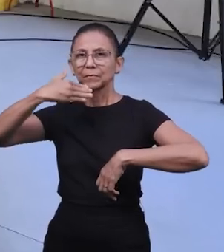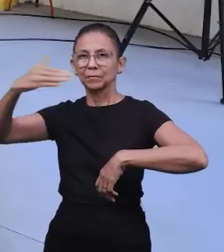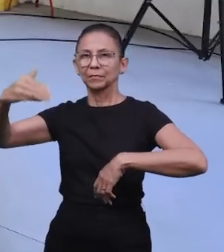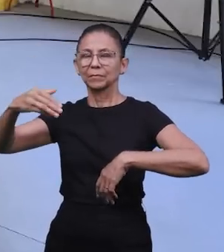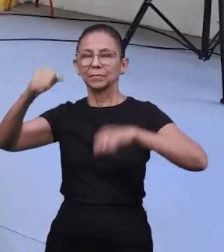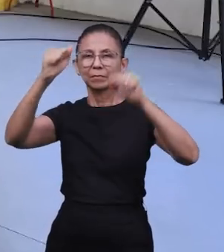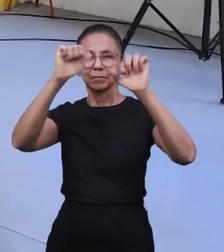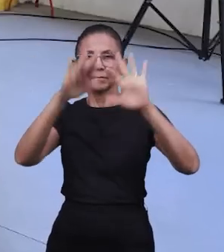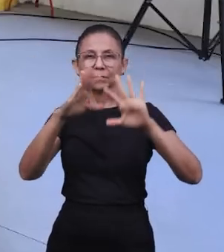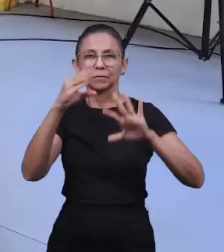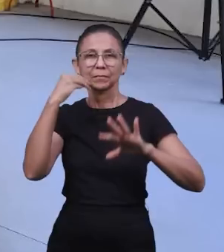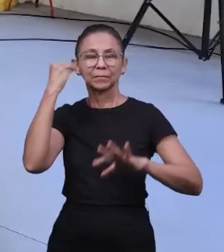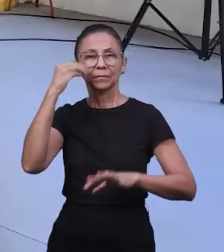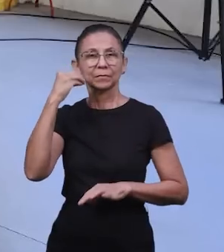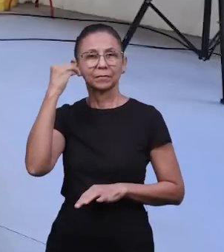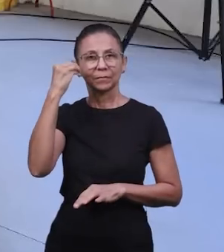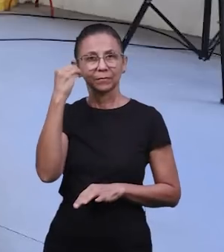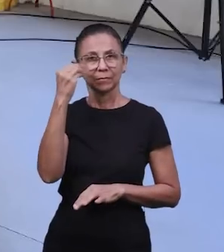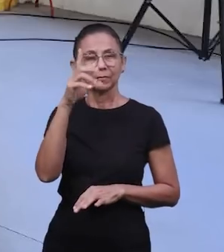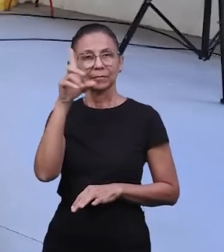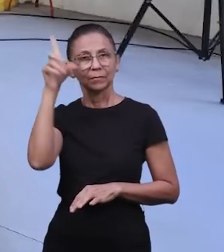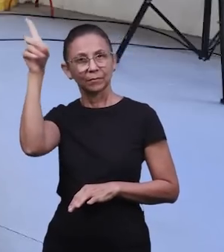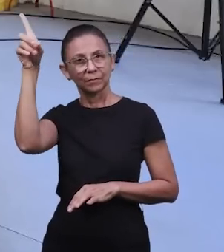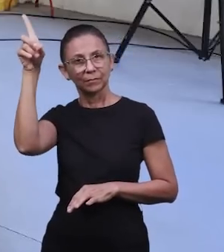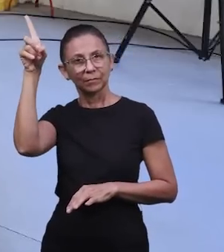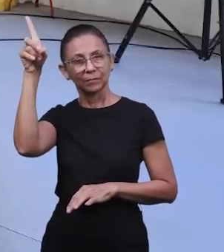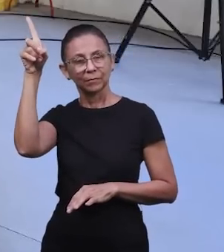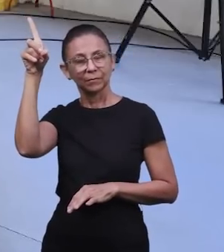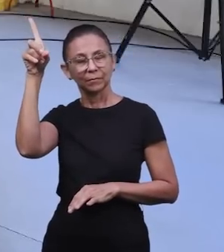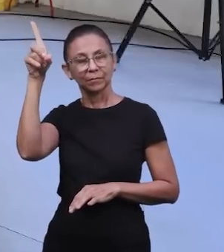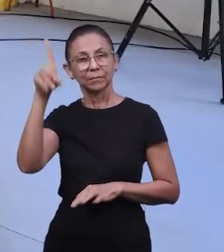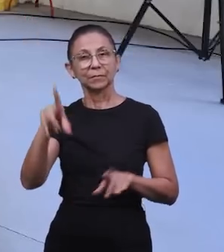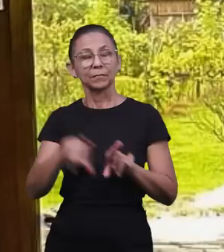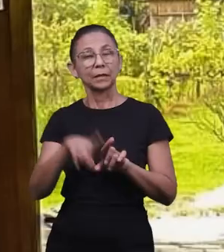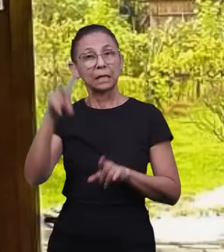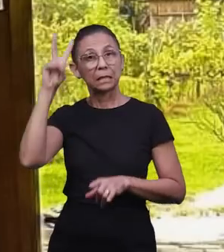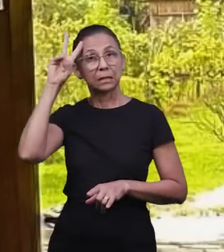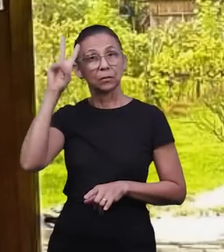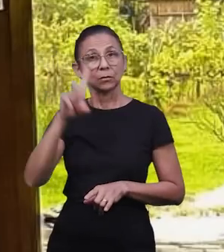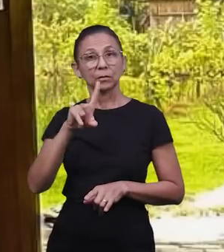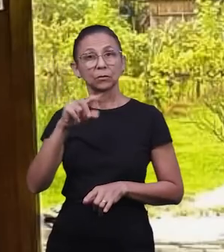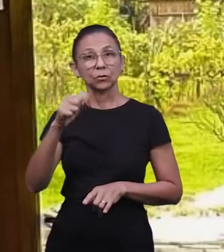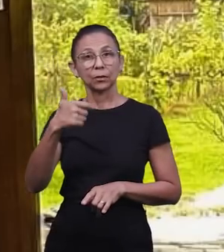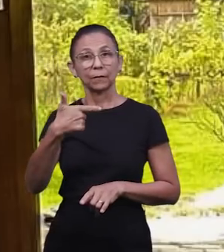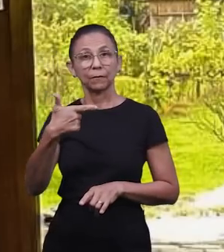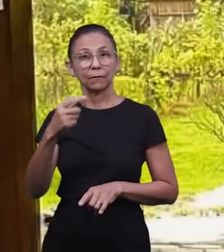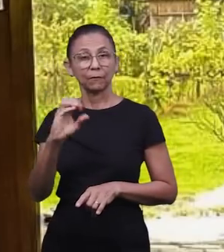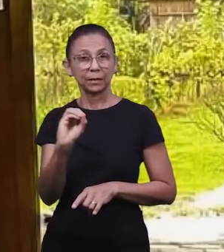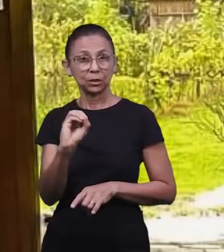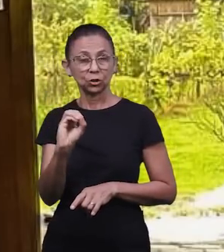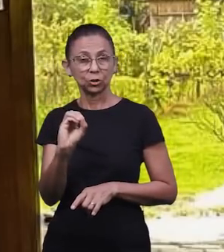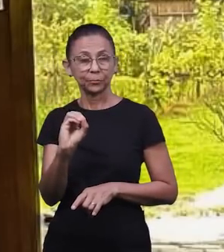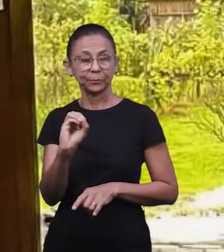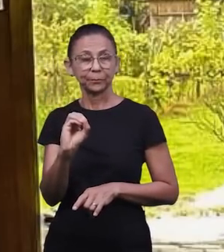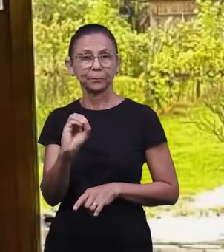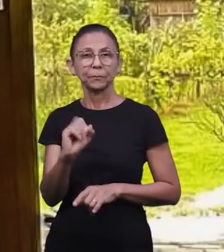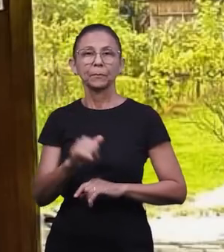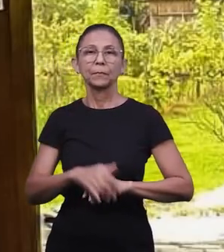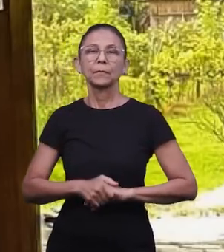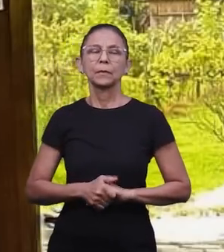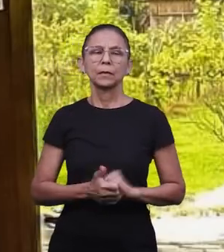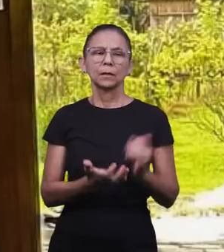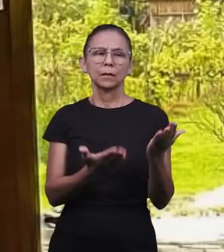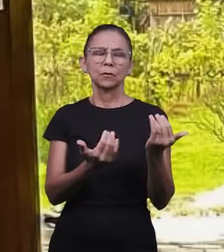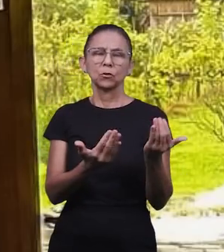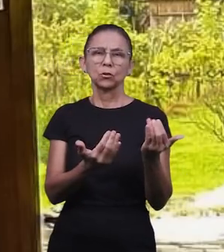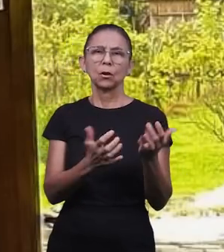pedindo e almejando essa grande experiência com o nosso Deus. Nesta segunda-feira, dia 20, jovens